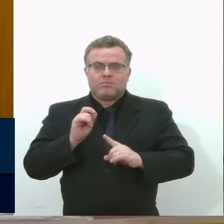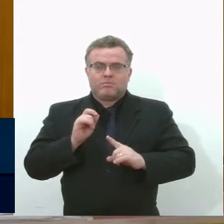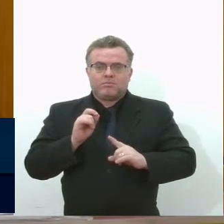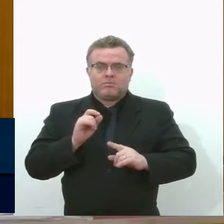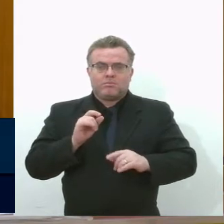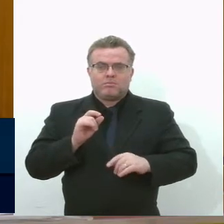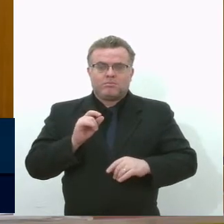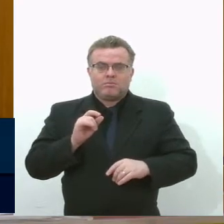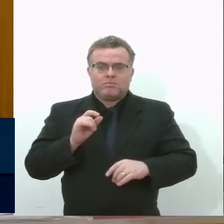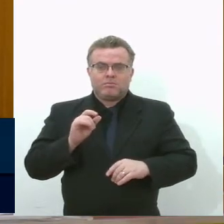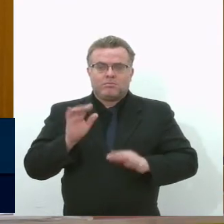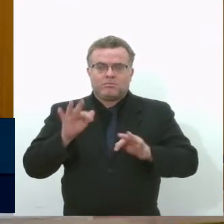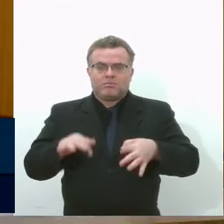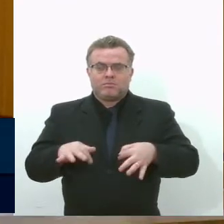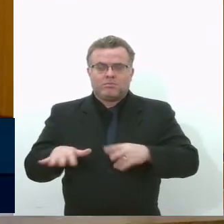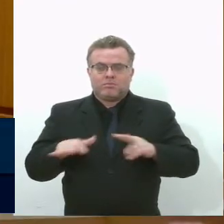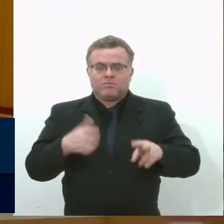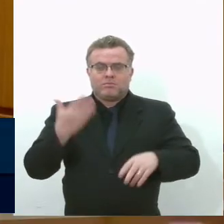semana passada,